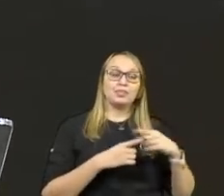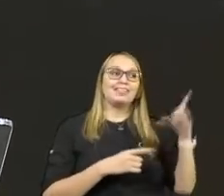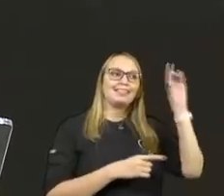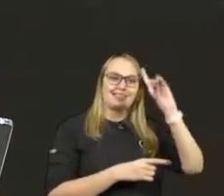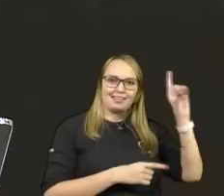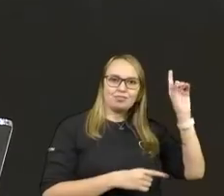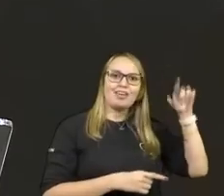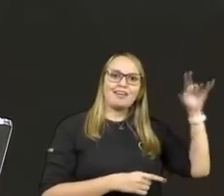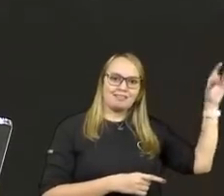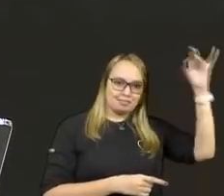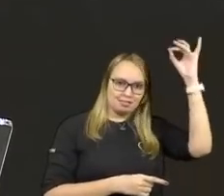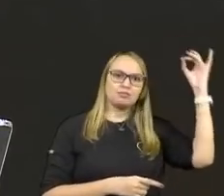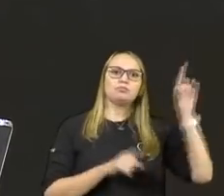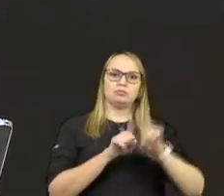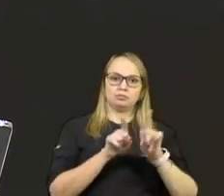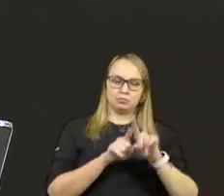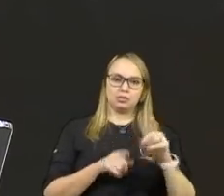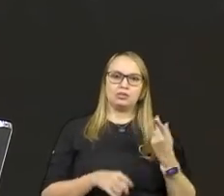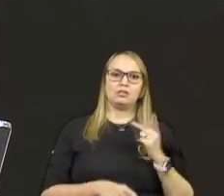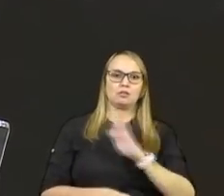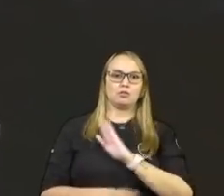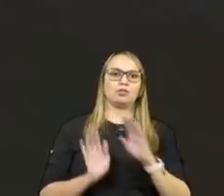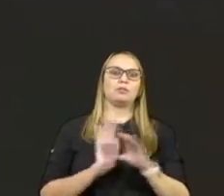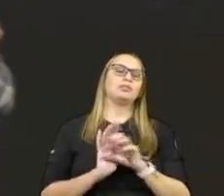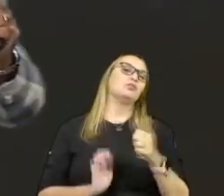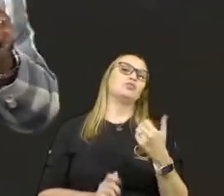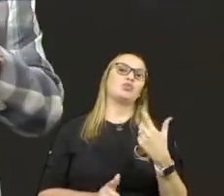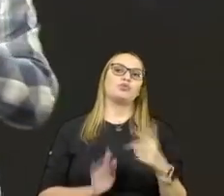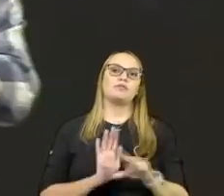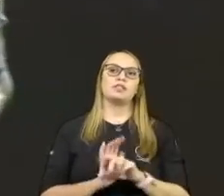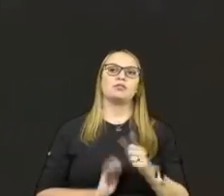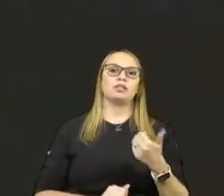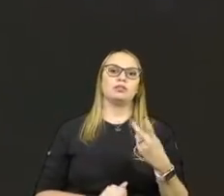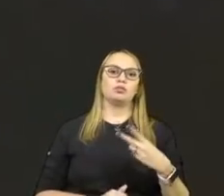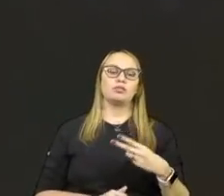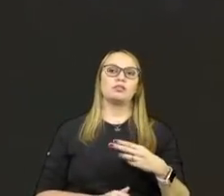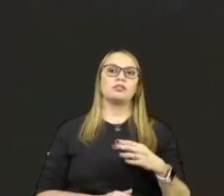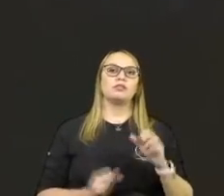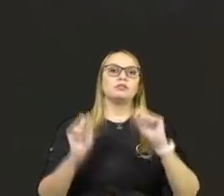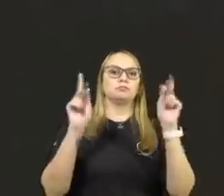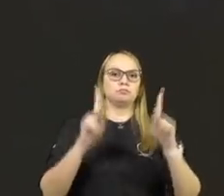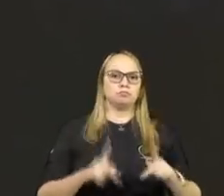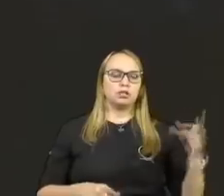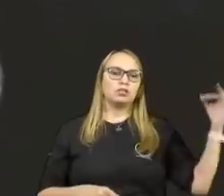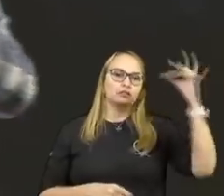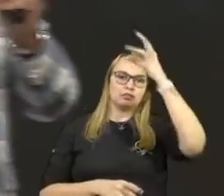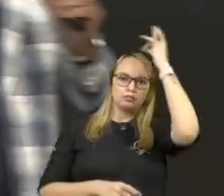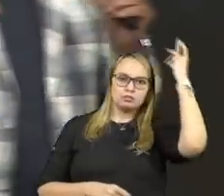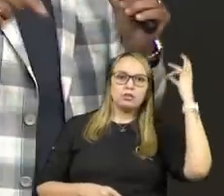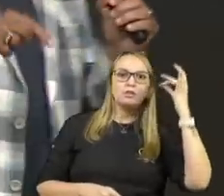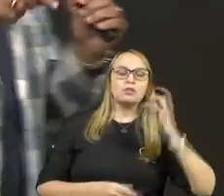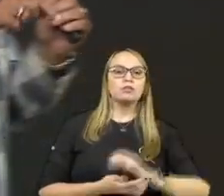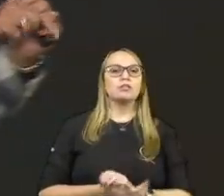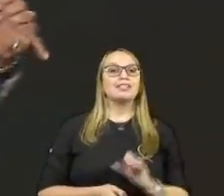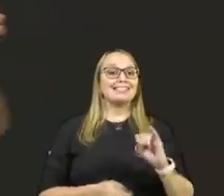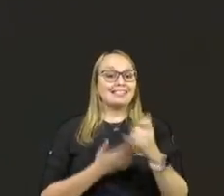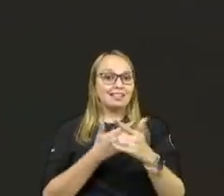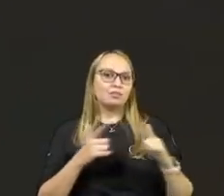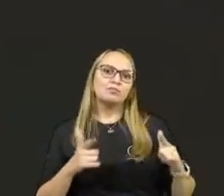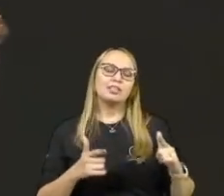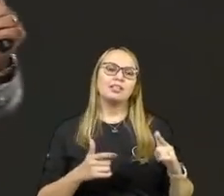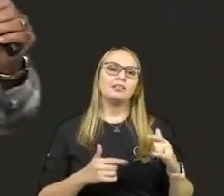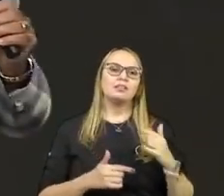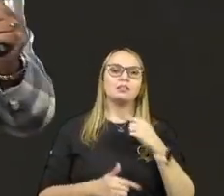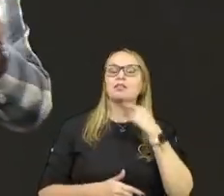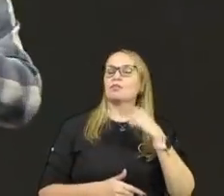santo. Hebreus 12, 14 diz: segui a paz e a santificação, sem a qual ninguém verá o